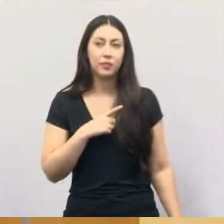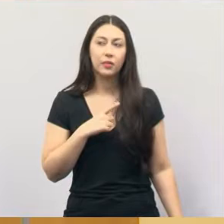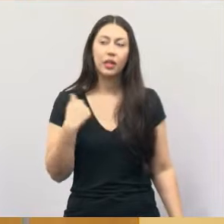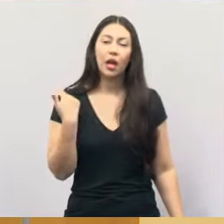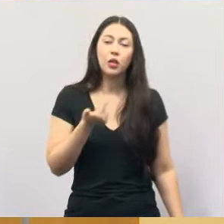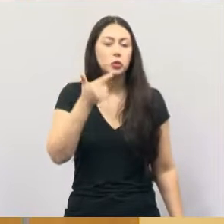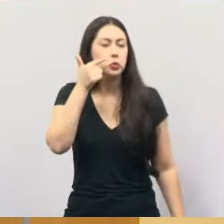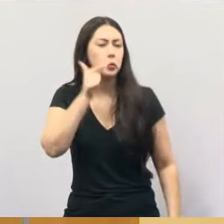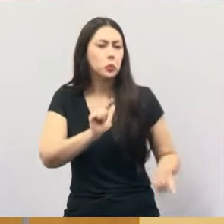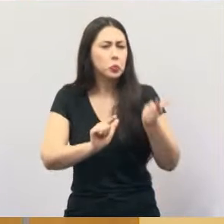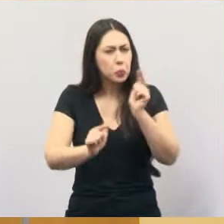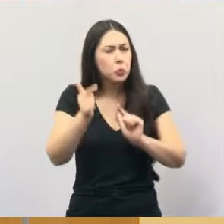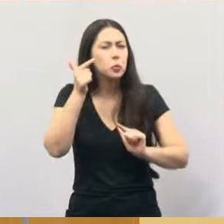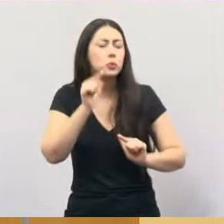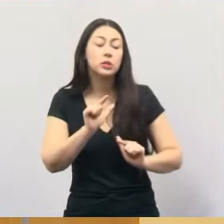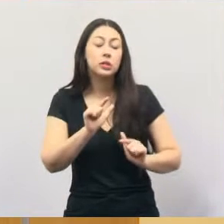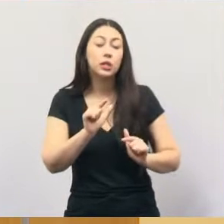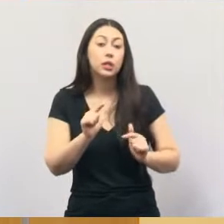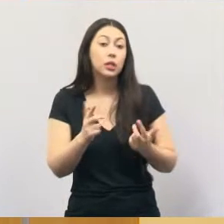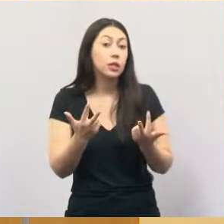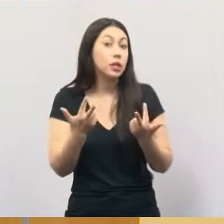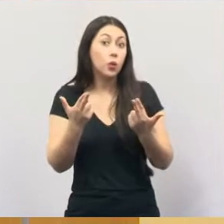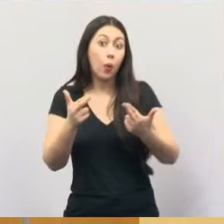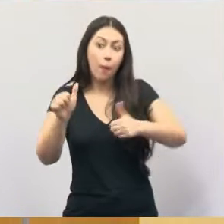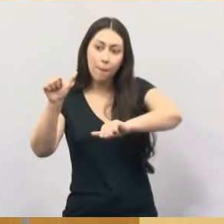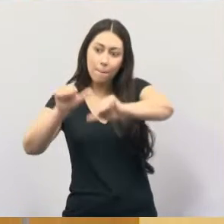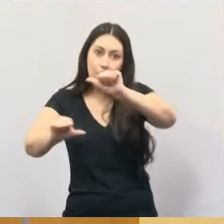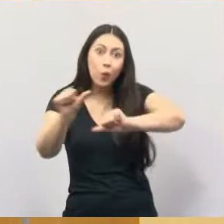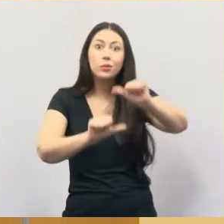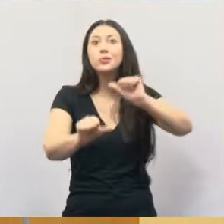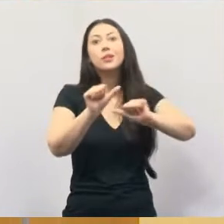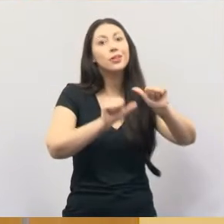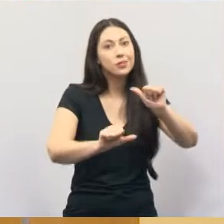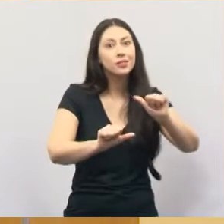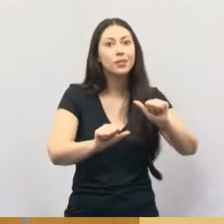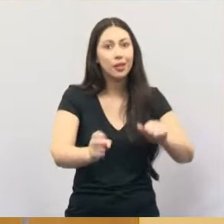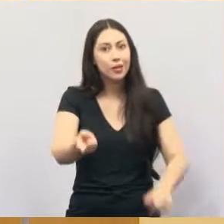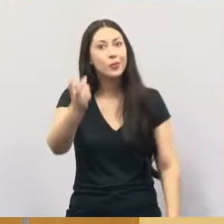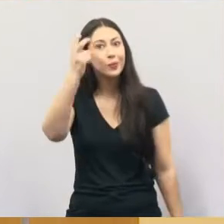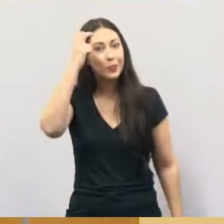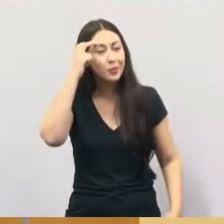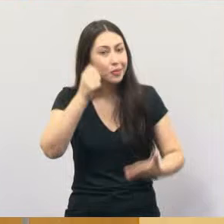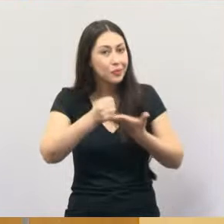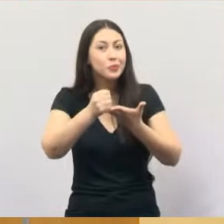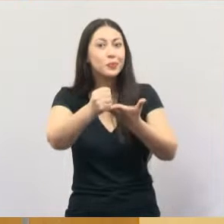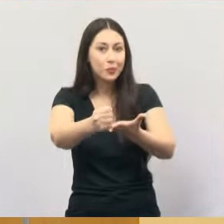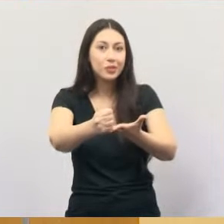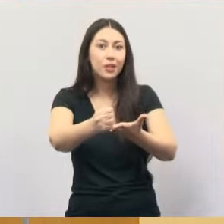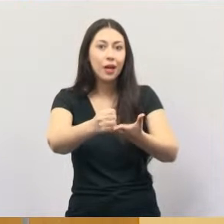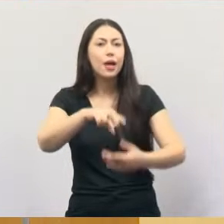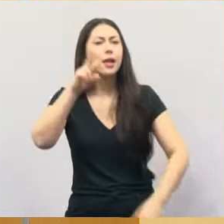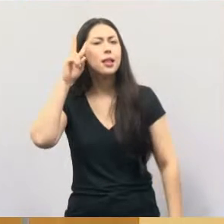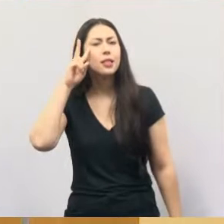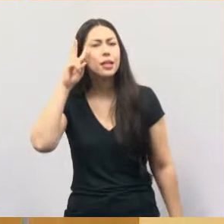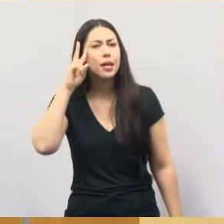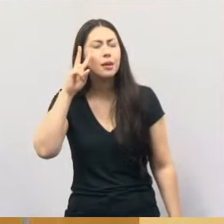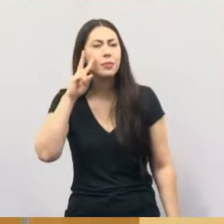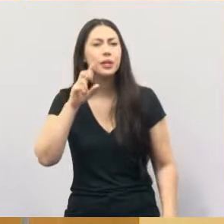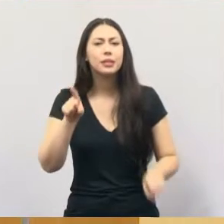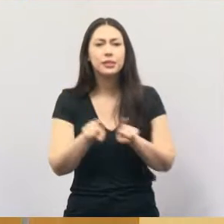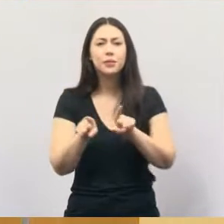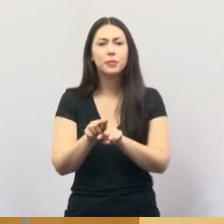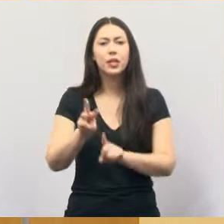tem muitos ganhos, né? Inclusive revoluções culturais, a cultura ajudou muito, né? Quem não se lembra aqui de